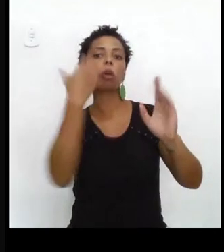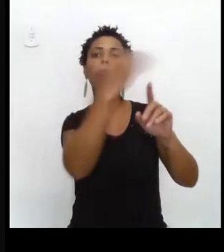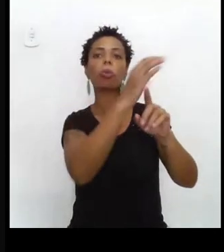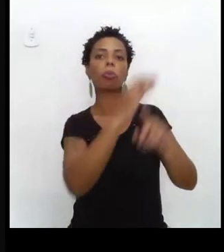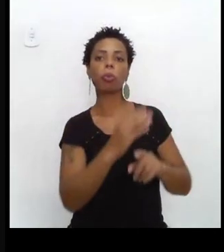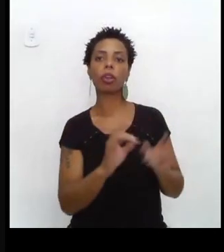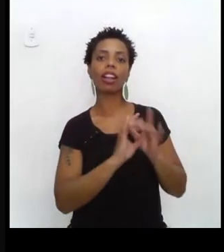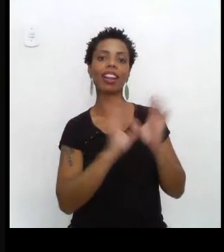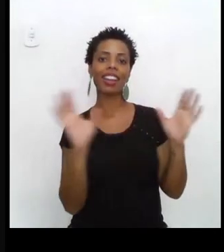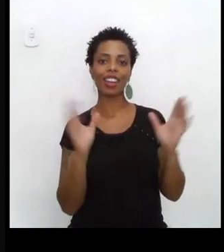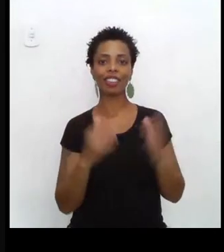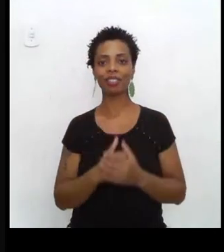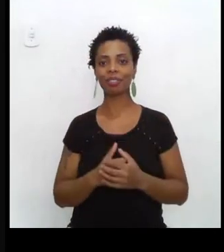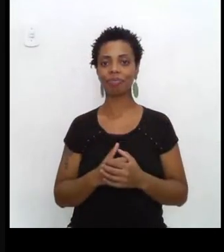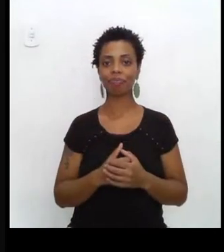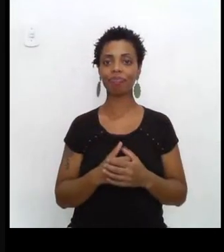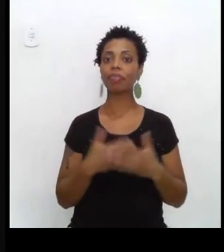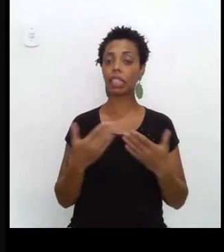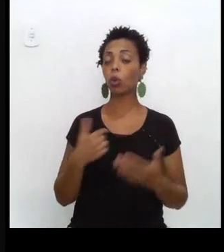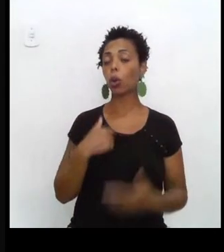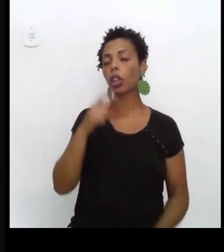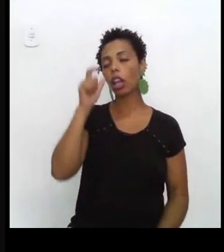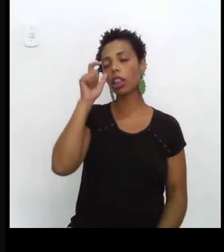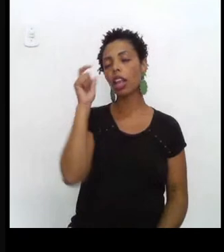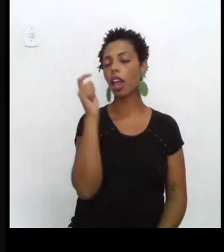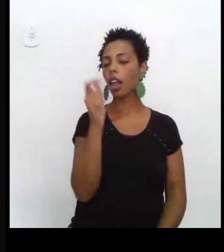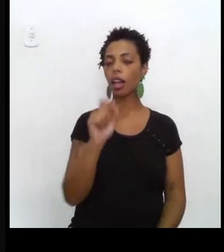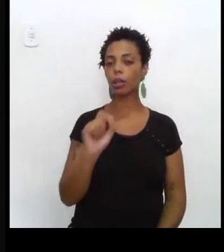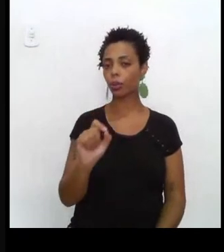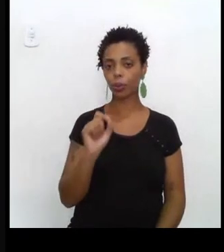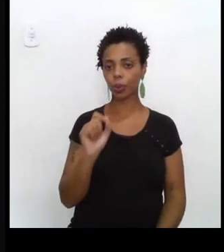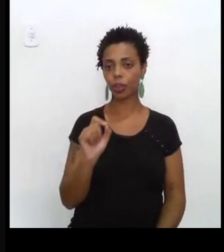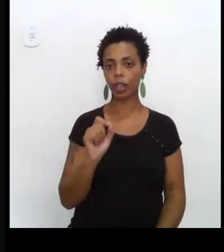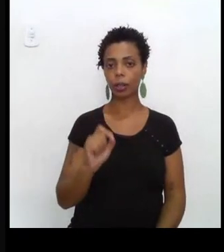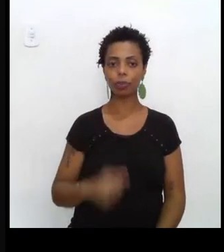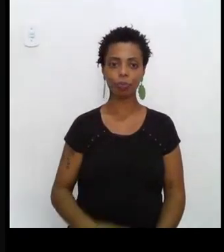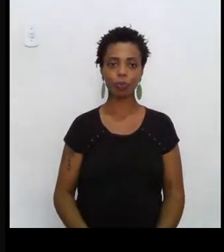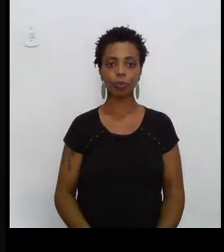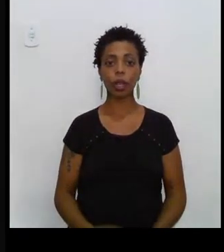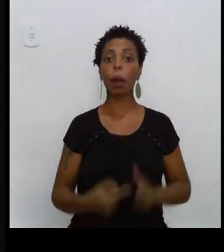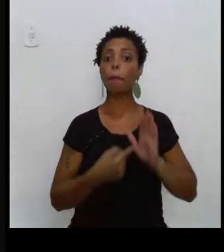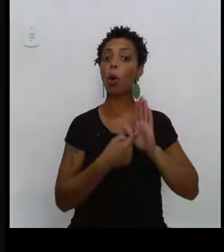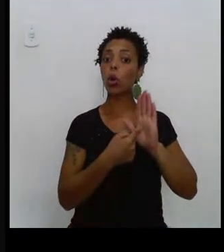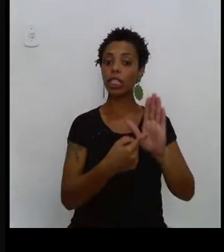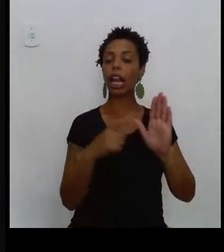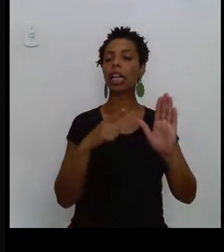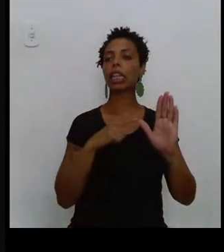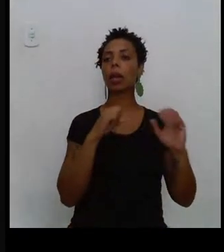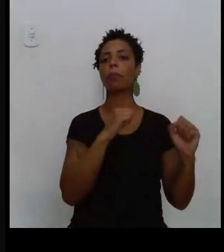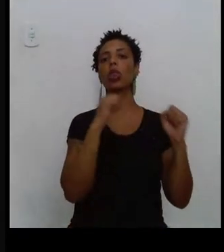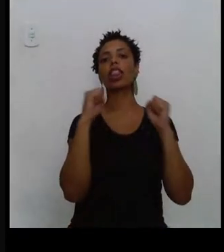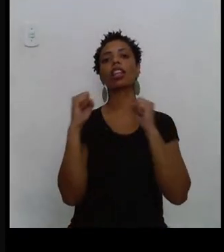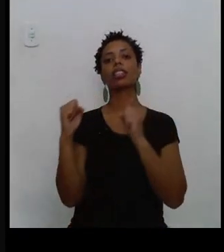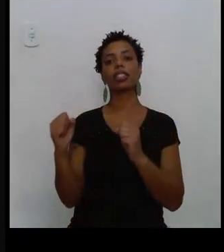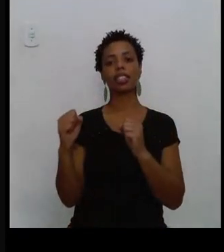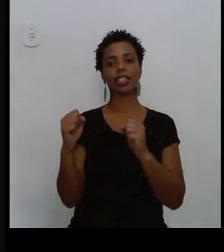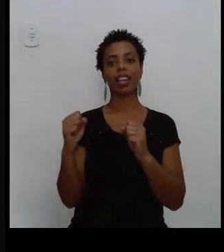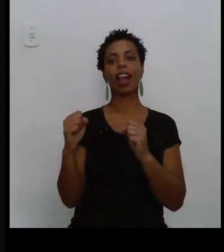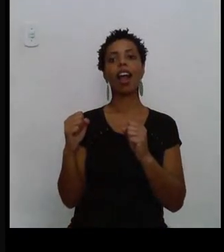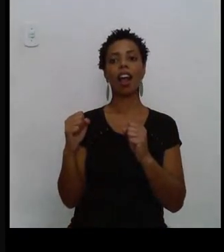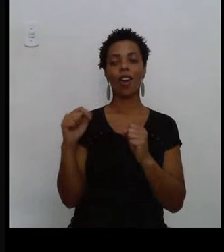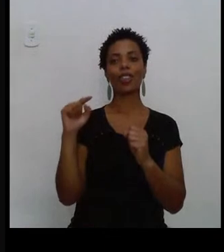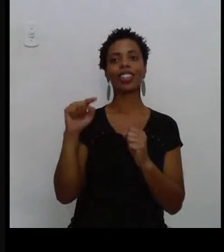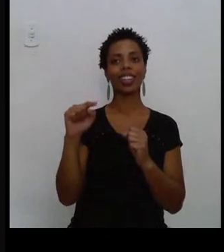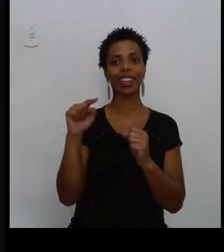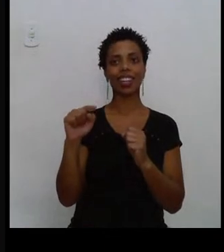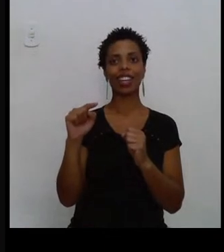interessante custa manteiga identificado na potência dessa guardou não é essencial guarda limitada ou colectivamente que